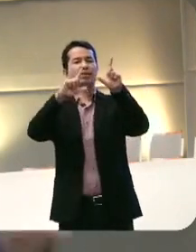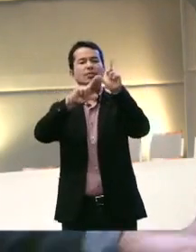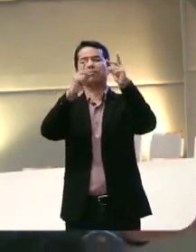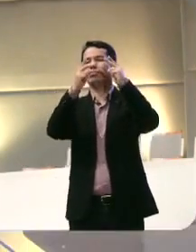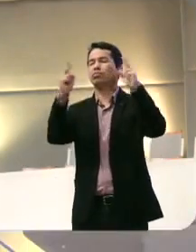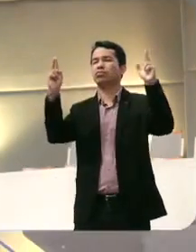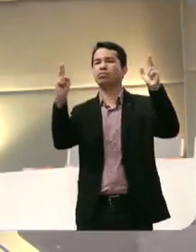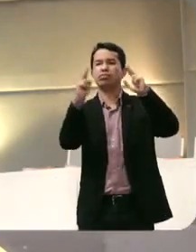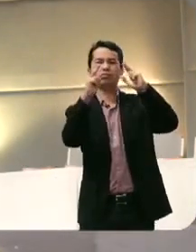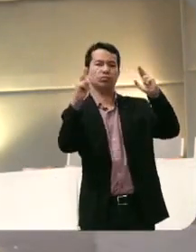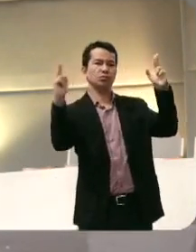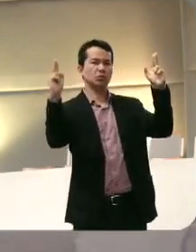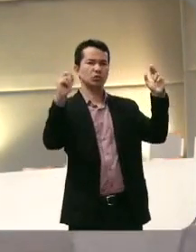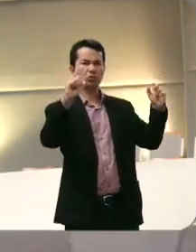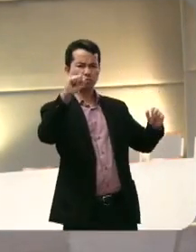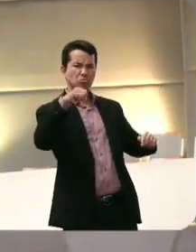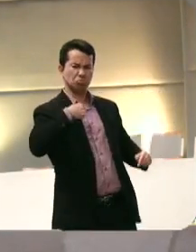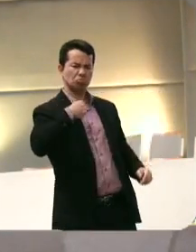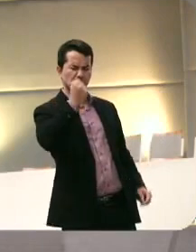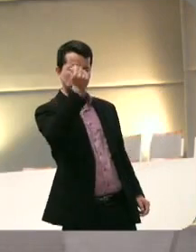eu era convertido.